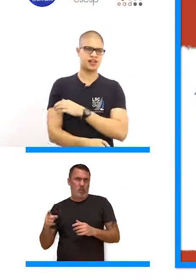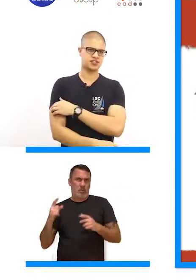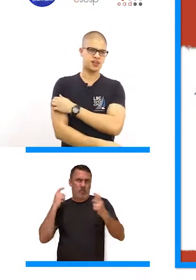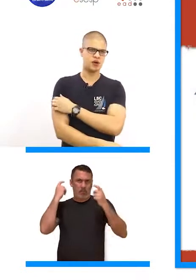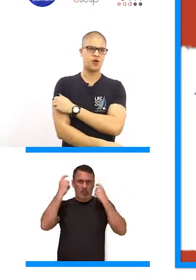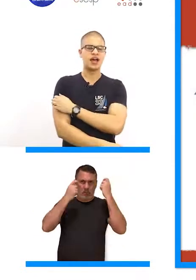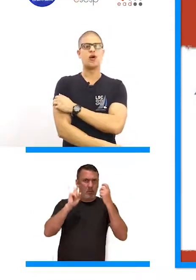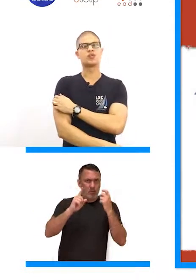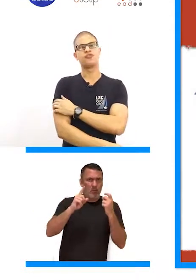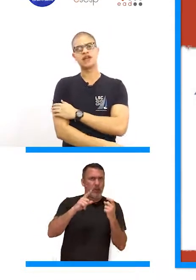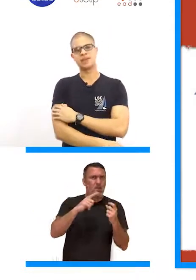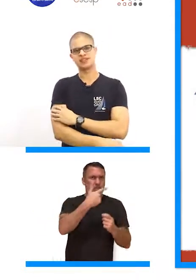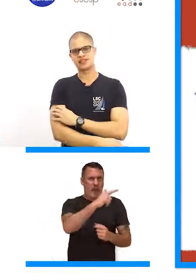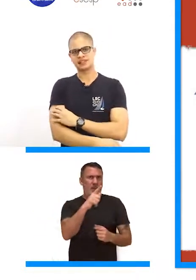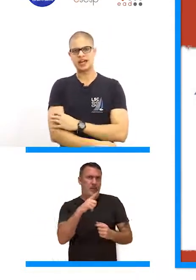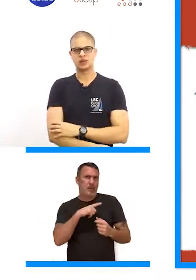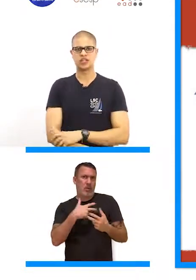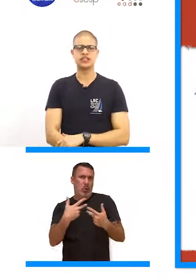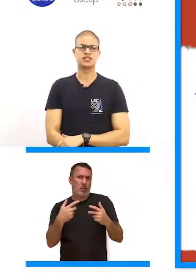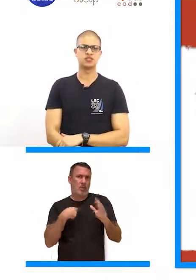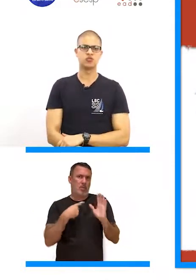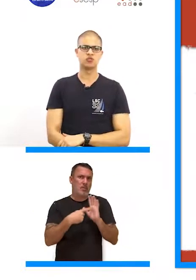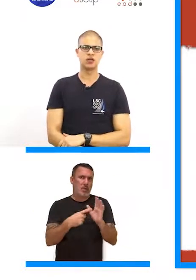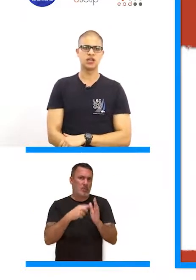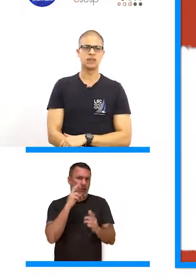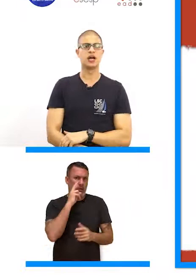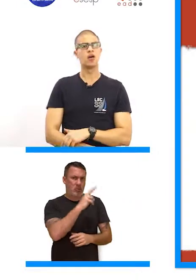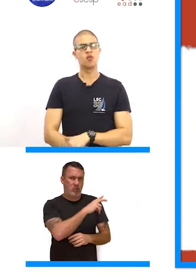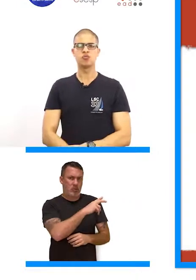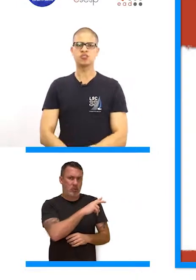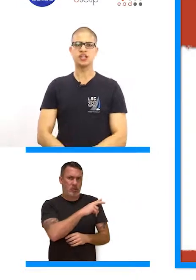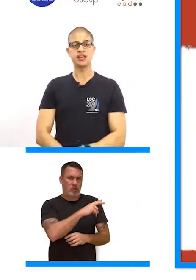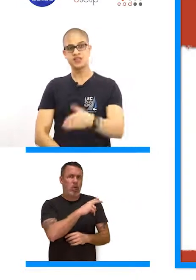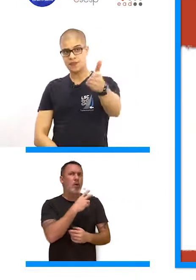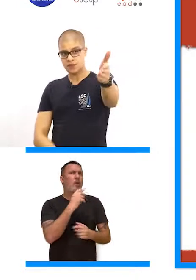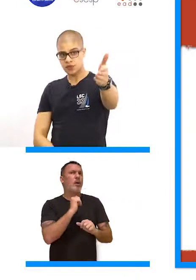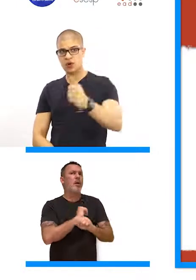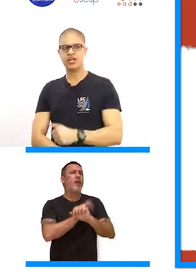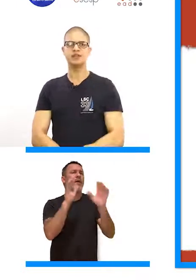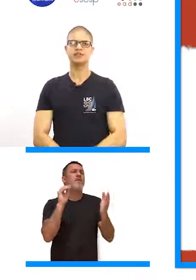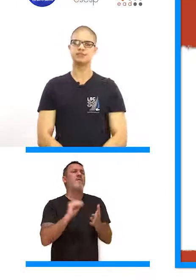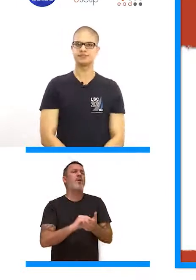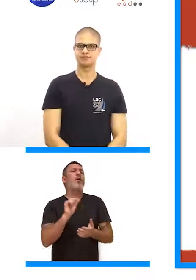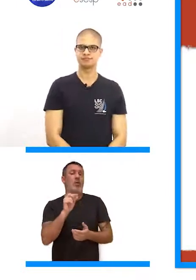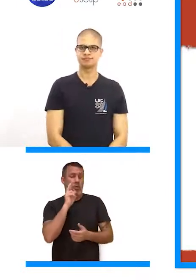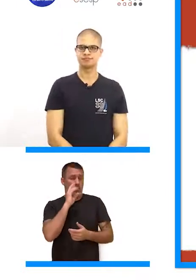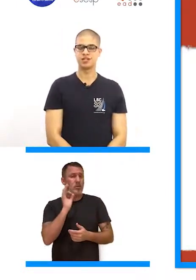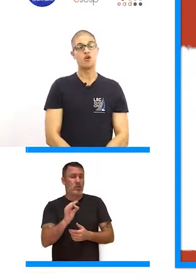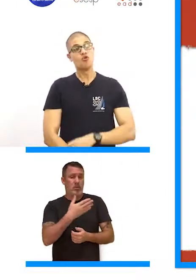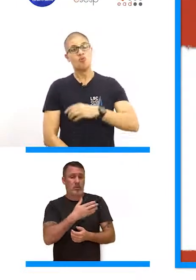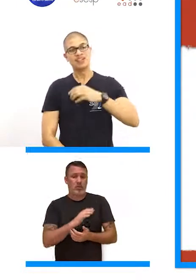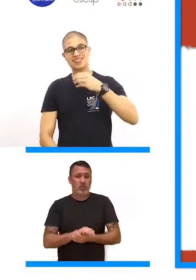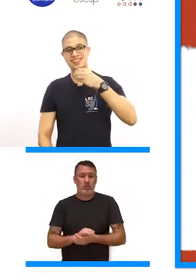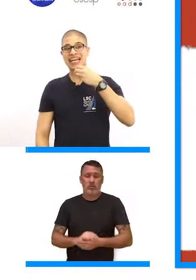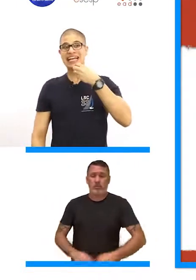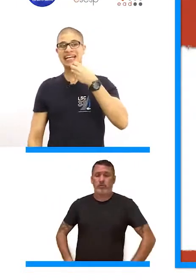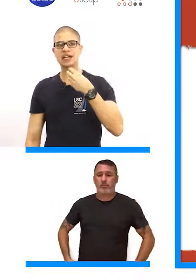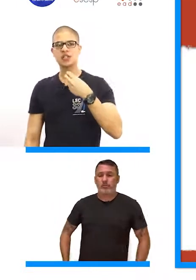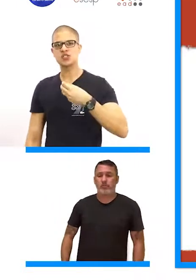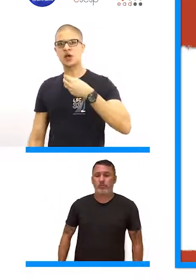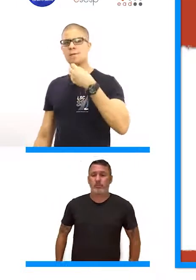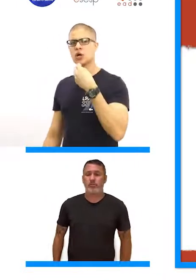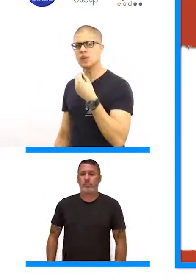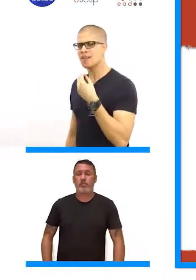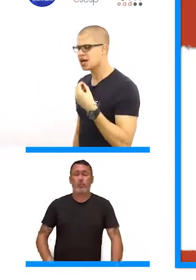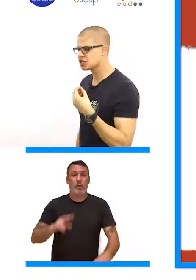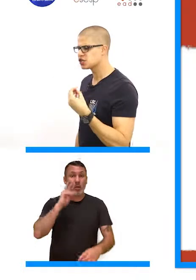preocupações em relação ao que foi apresentado aqui nesse fluxograma? Com certeza. Olha aí. Uma das